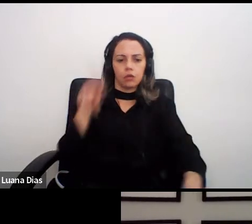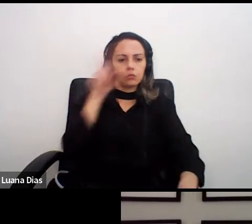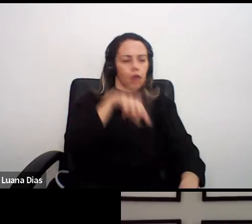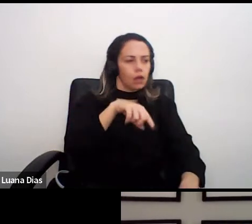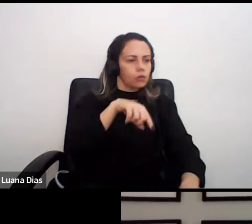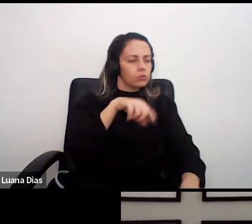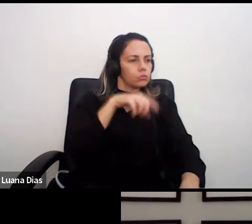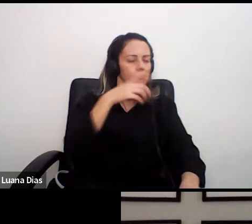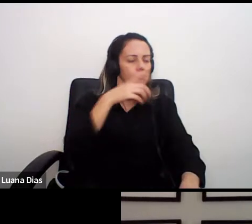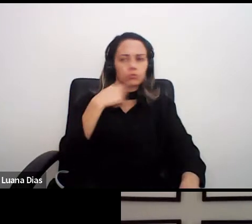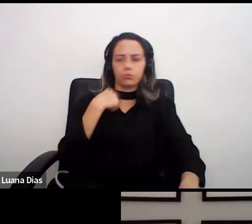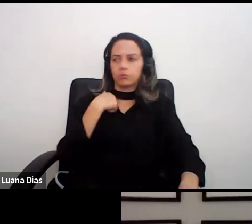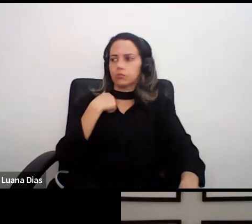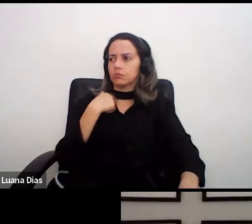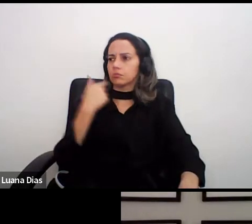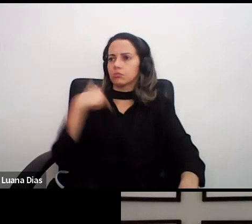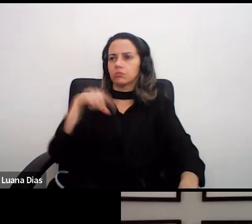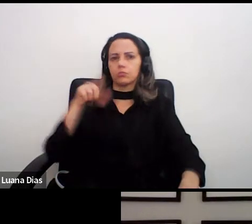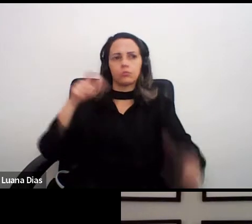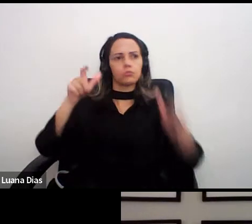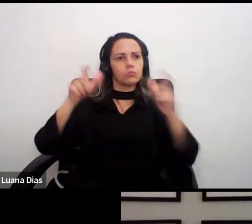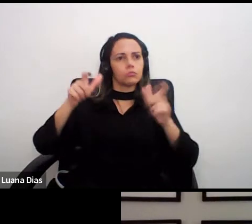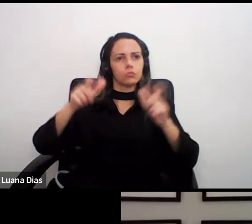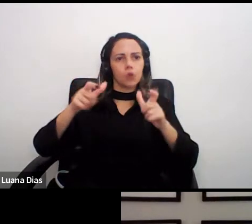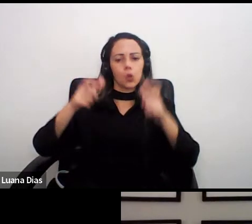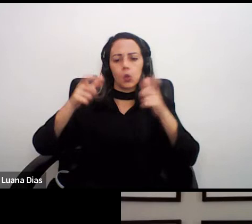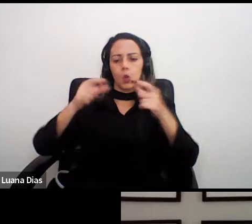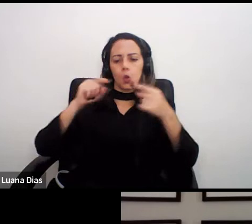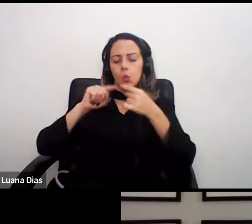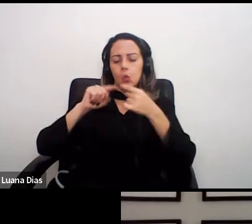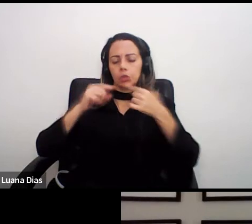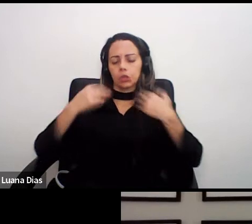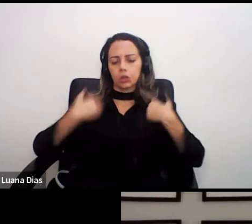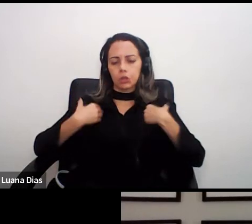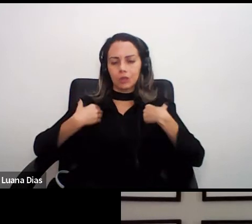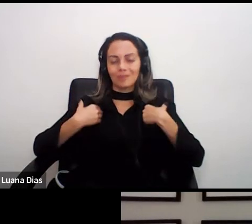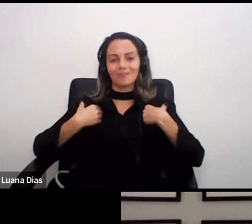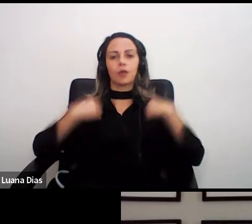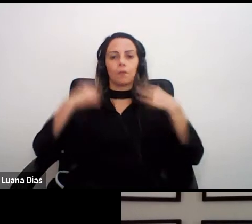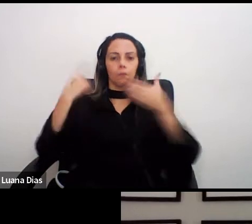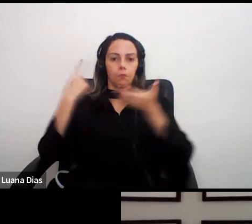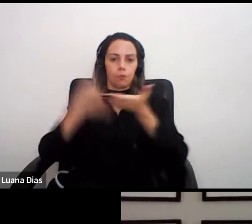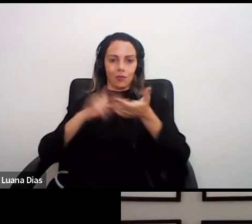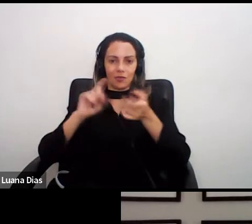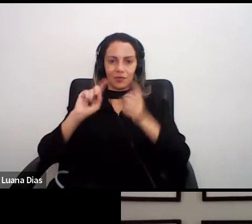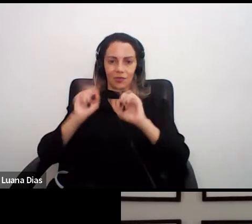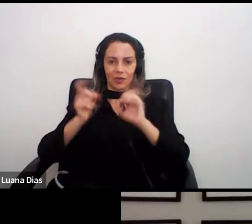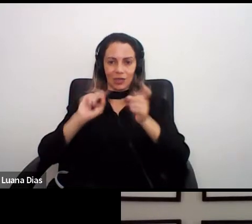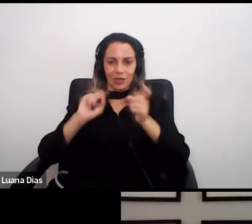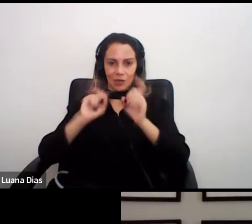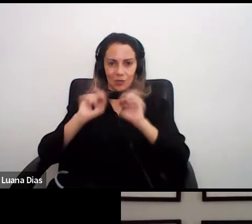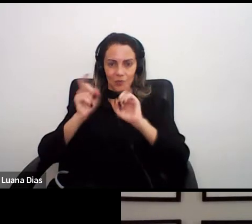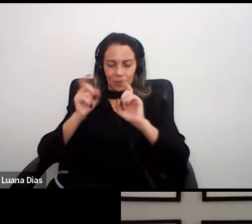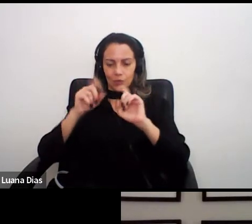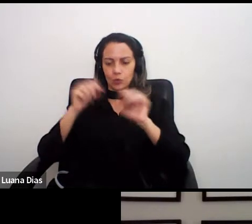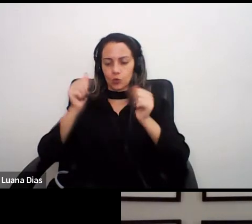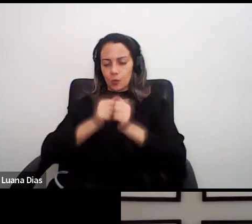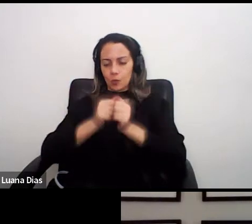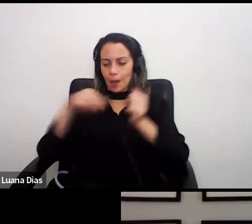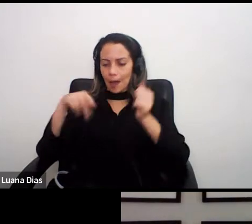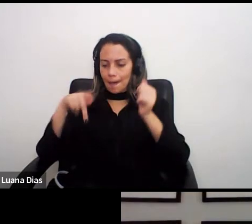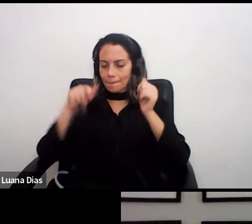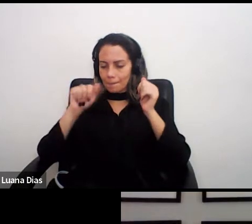onde a gente vai parar? Aí eu lembro que eu marquei uma reunião, a promotora era a Jaqueline Eljaic, a